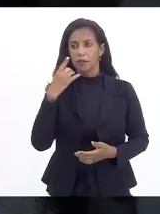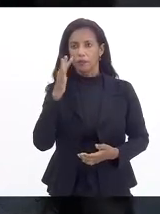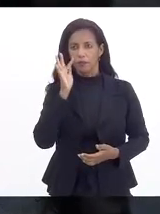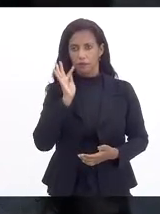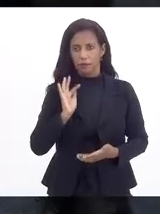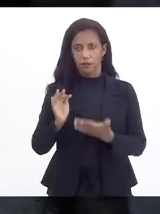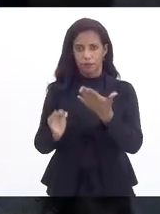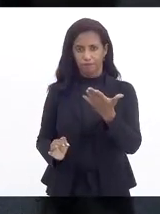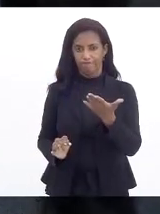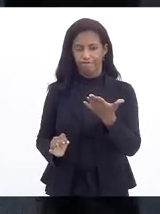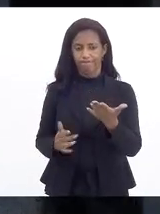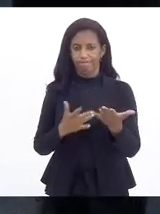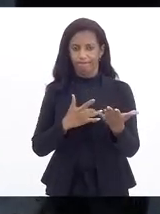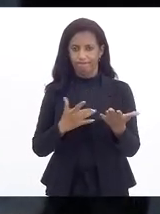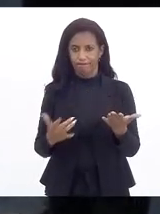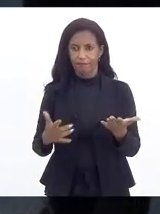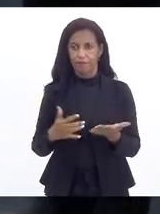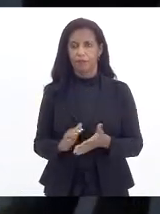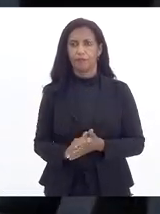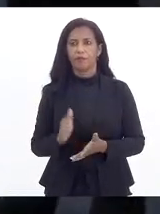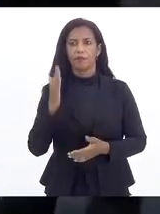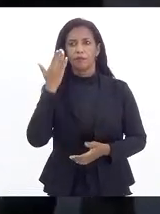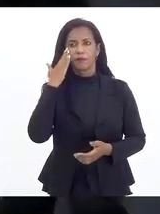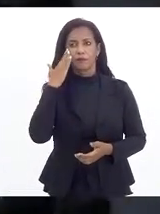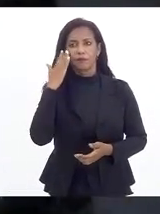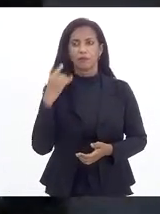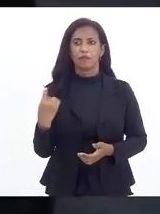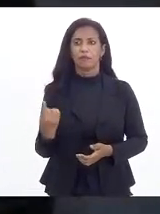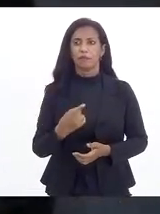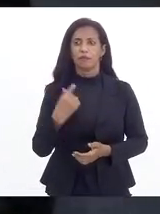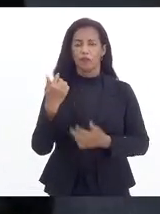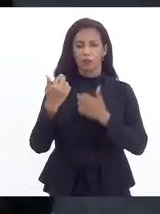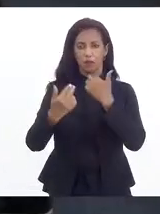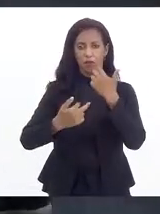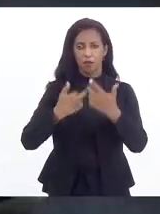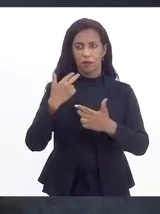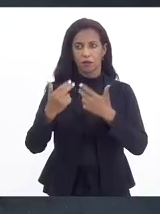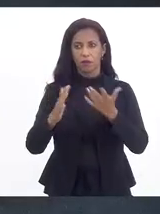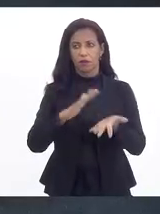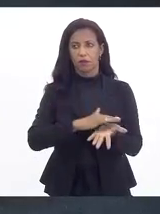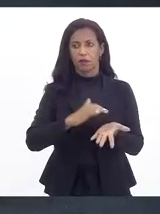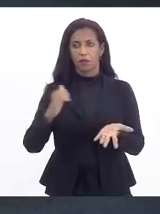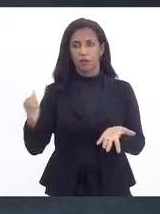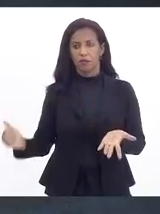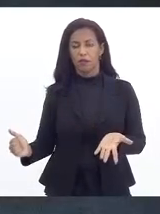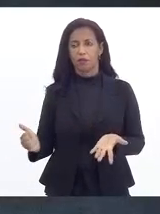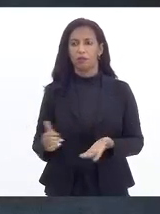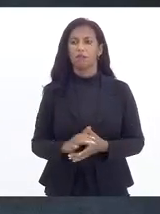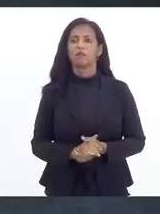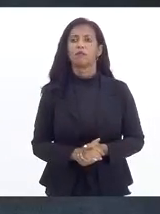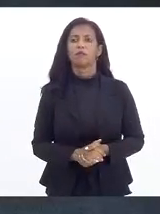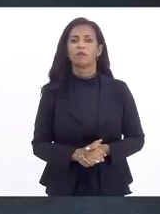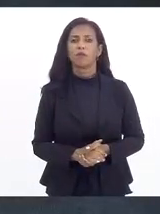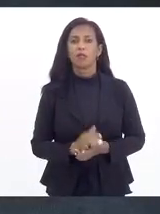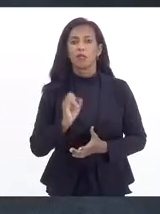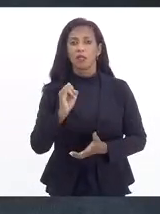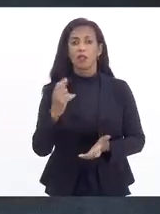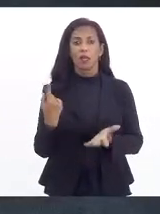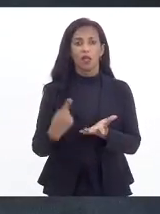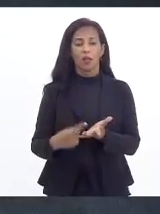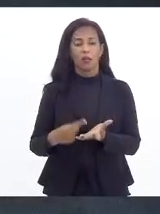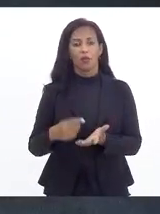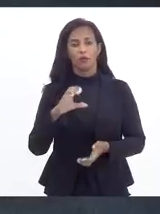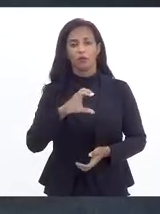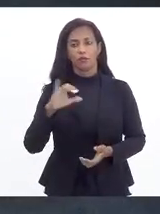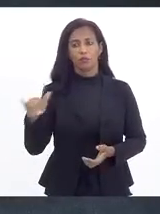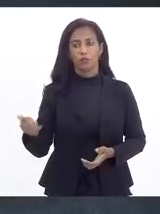Serafini, pela sua sensibilidade em entender os nossos argumentos e da retirada de pauta, se assim entender o acordo com a